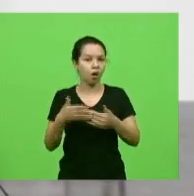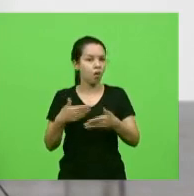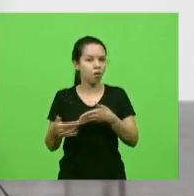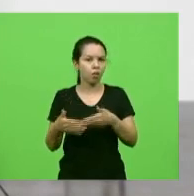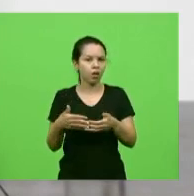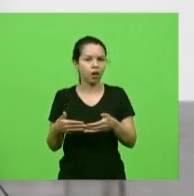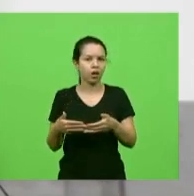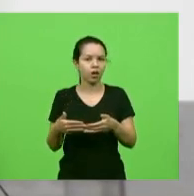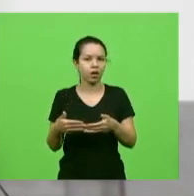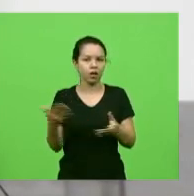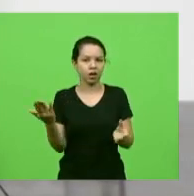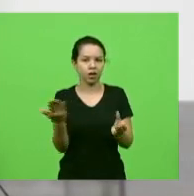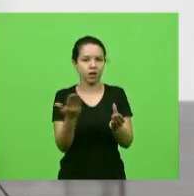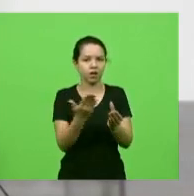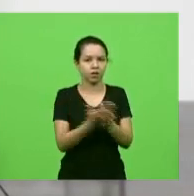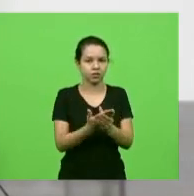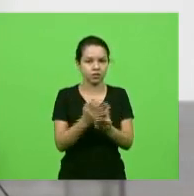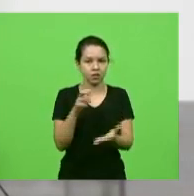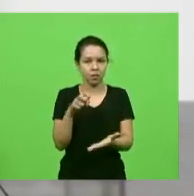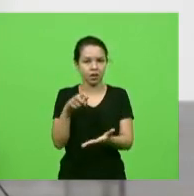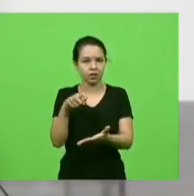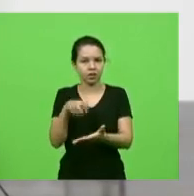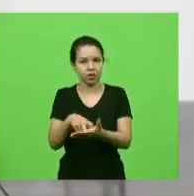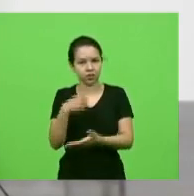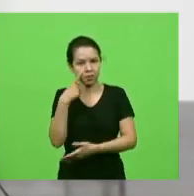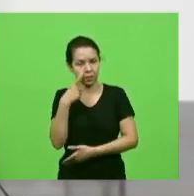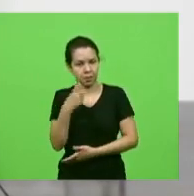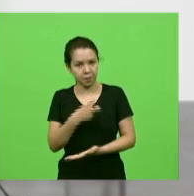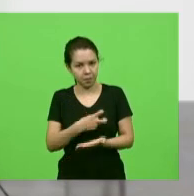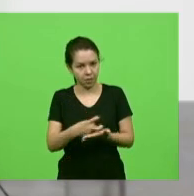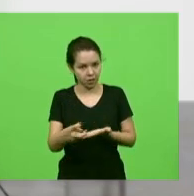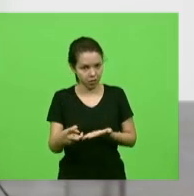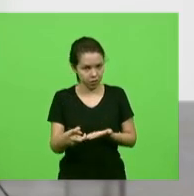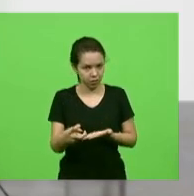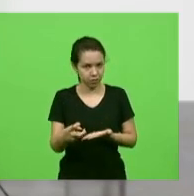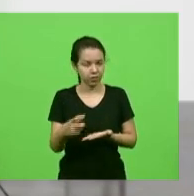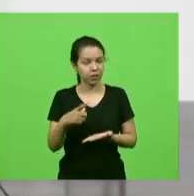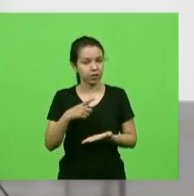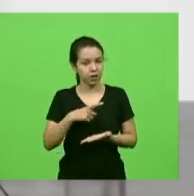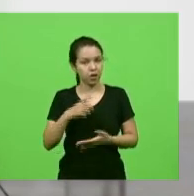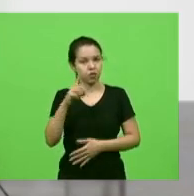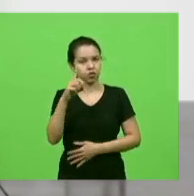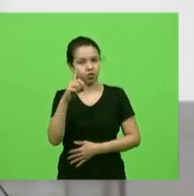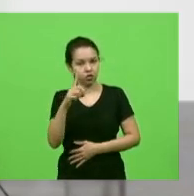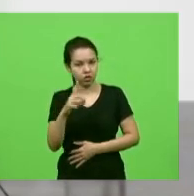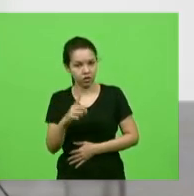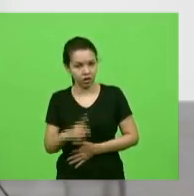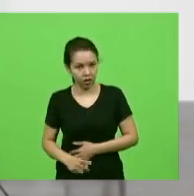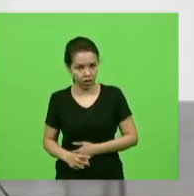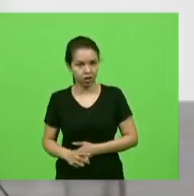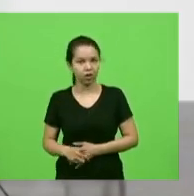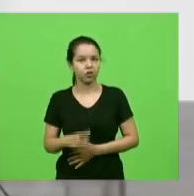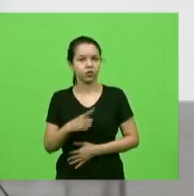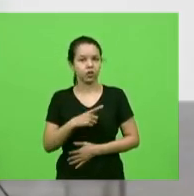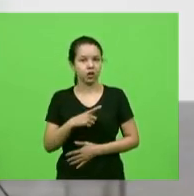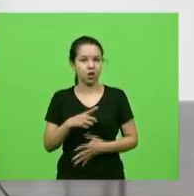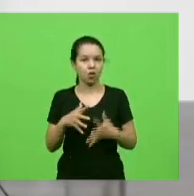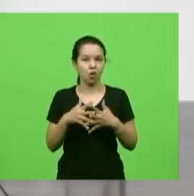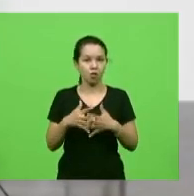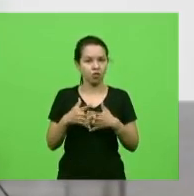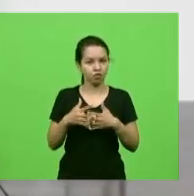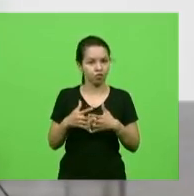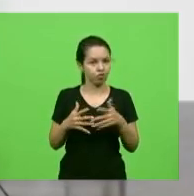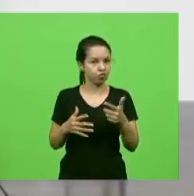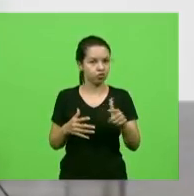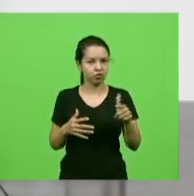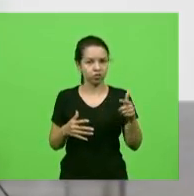É o interesse que, em regra, simboliza os direitos indisponíveis, que não se confunde com o livre direito de